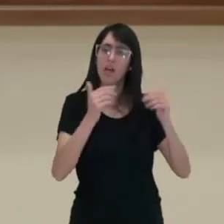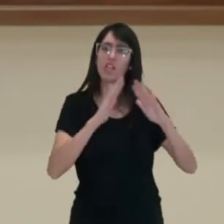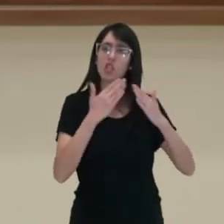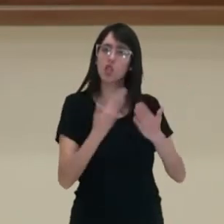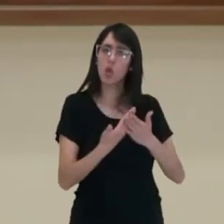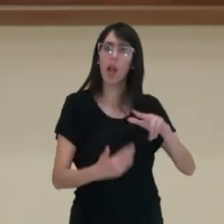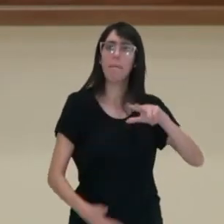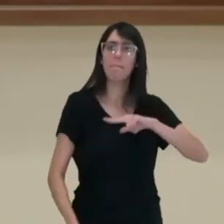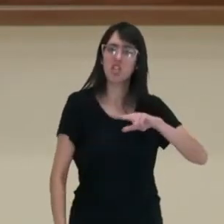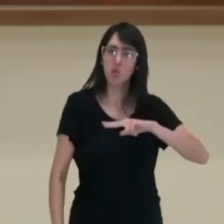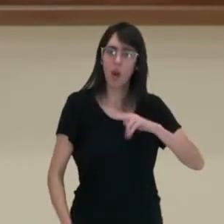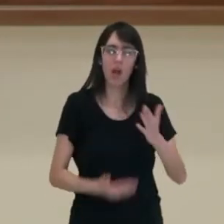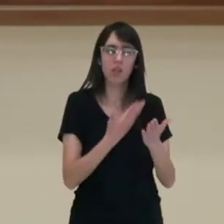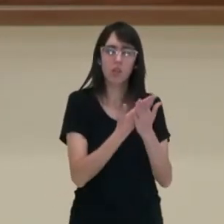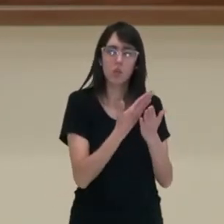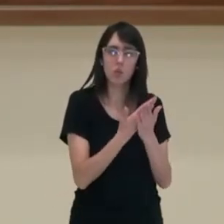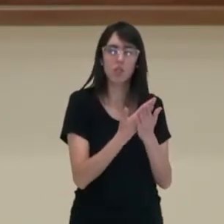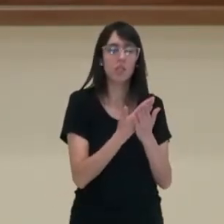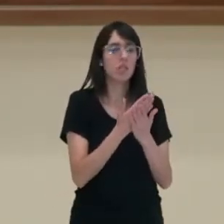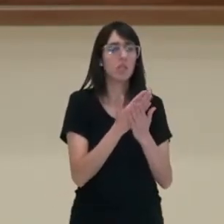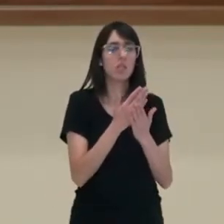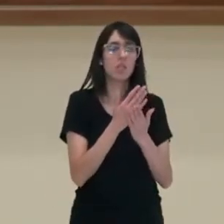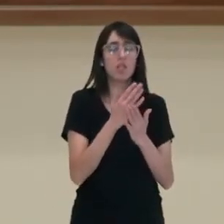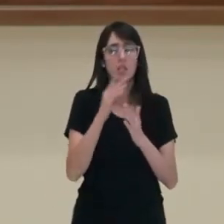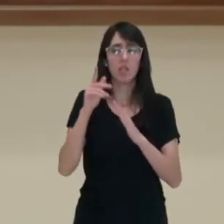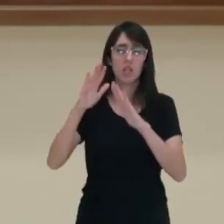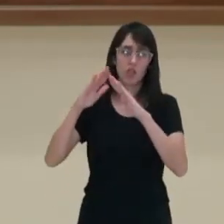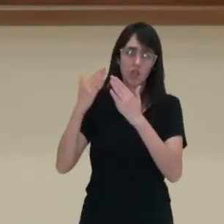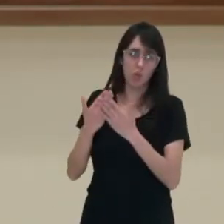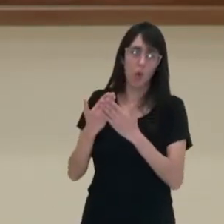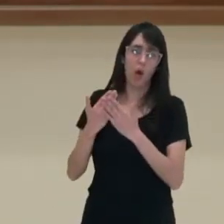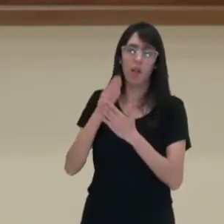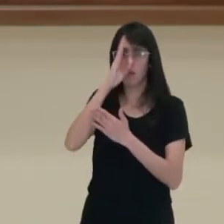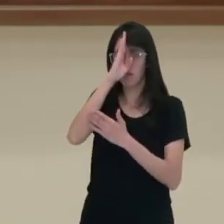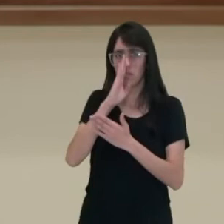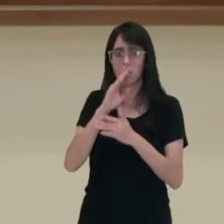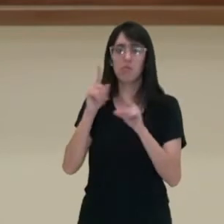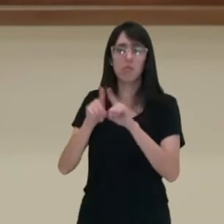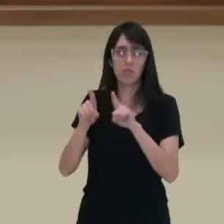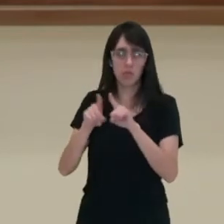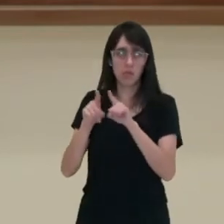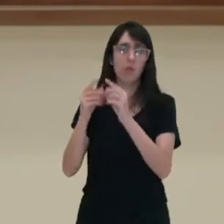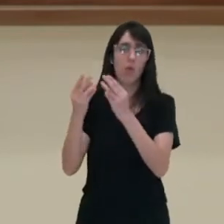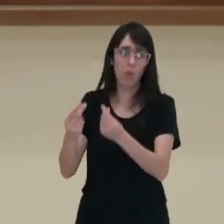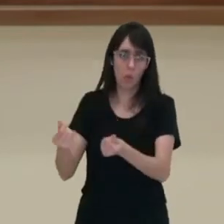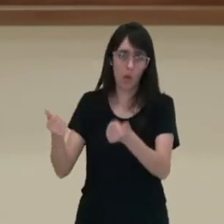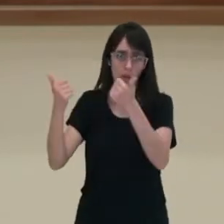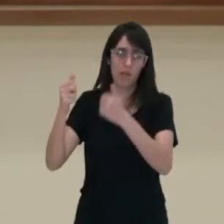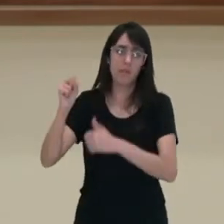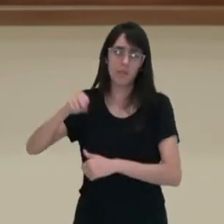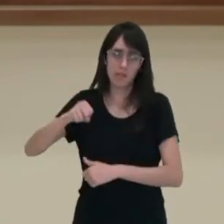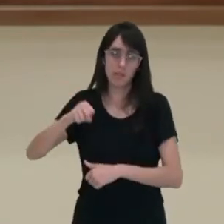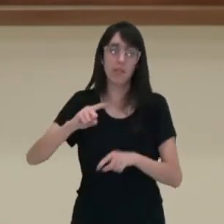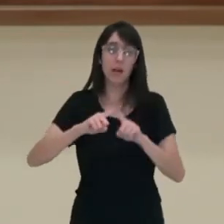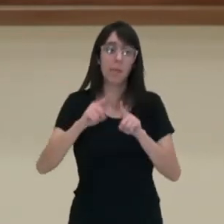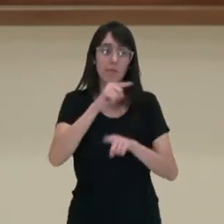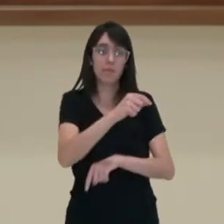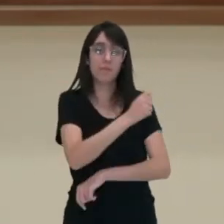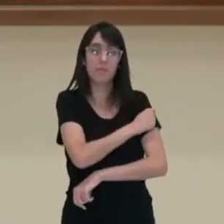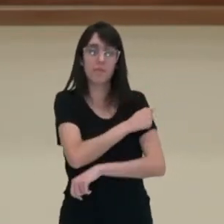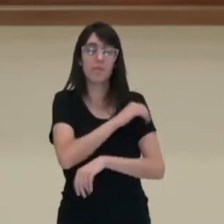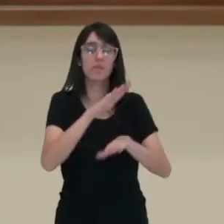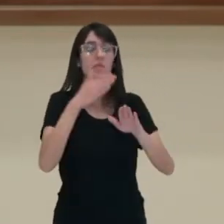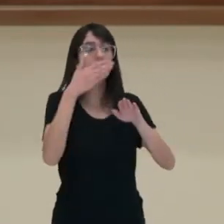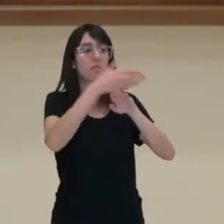tá? Não que a educação pública não seja um ensino de qualidade, mas esse estudante, ele muitas vezes frequenta as aulas